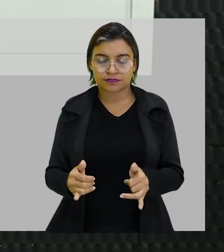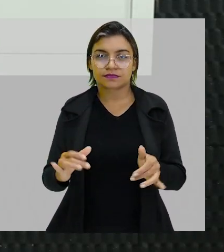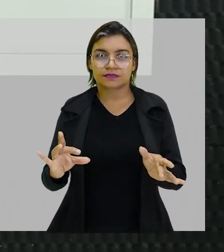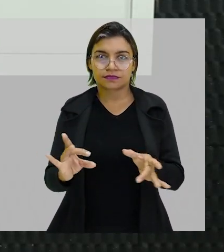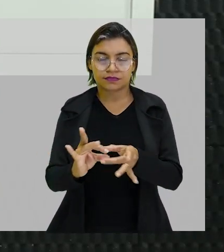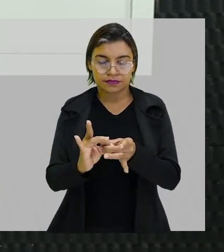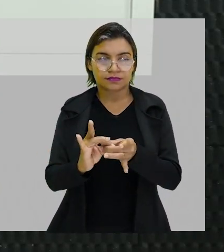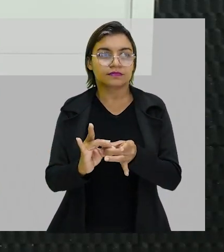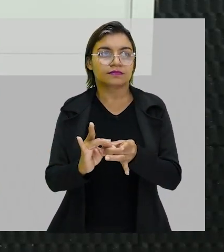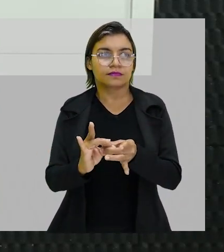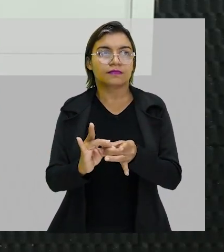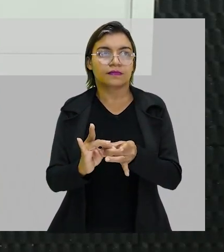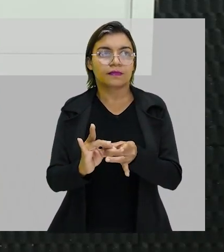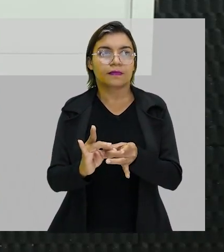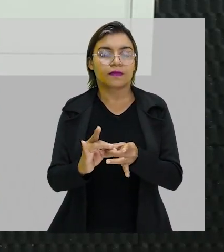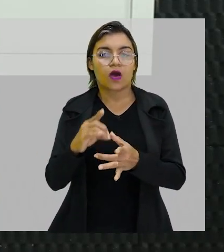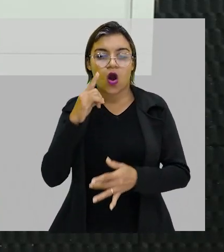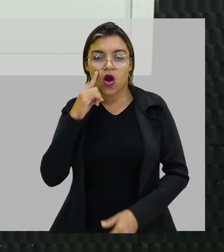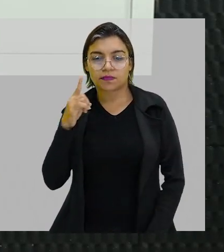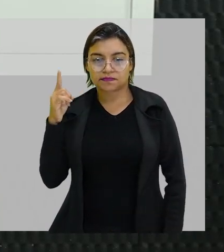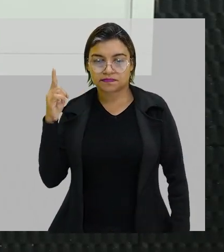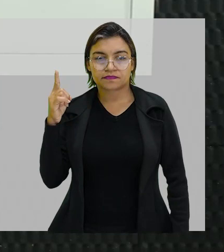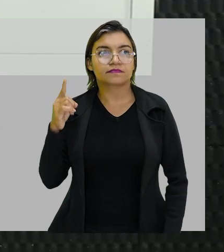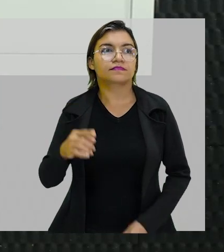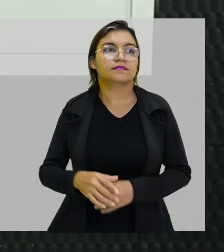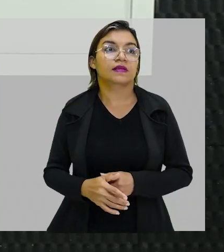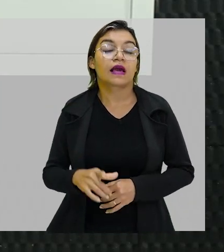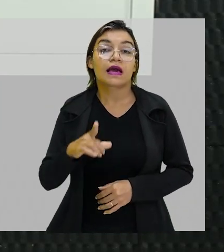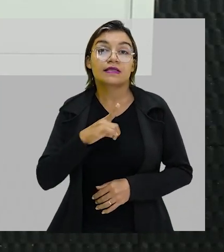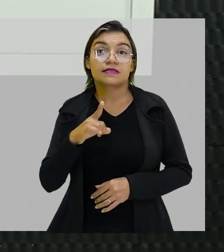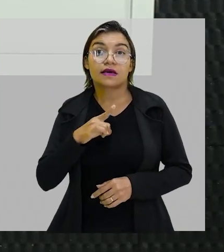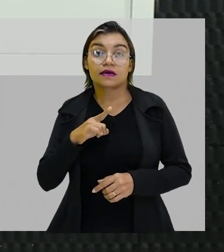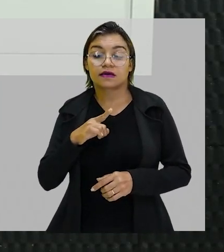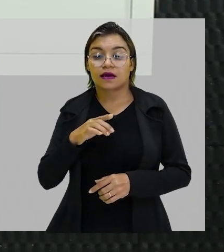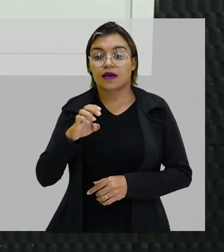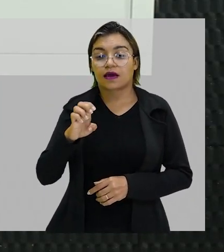Que é direto. Pronto. Eu tenho aqui uma espira